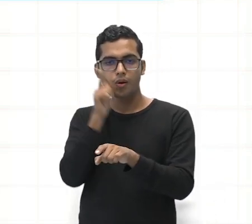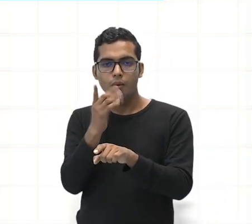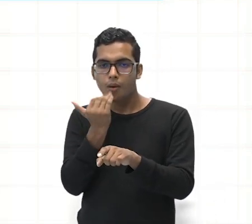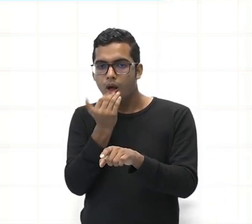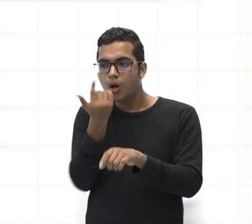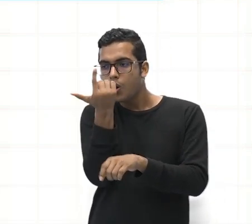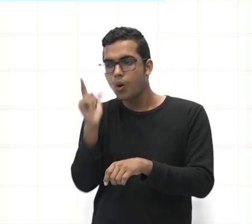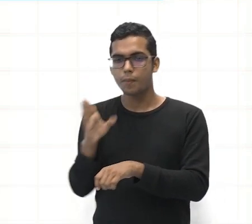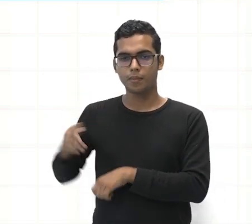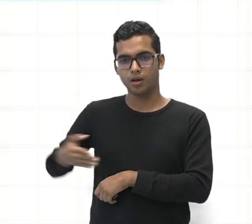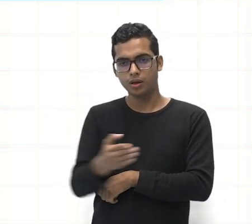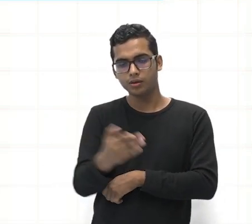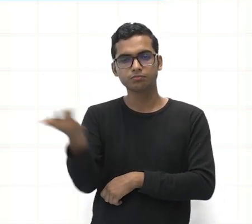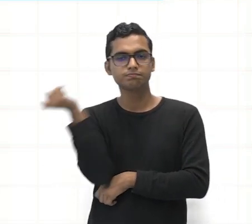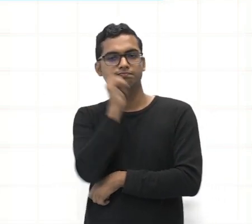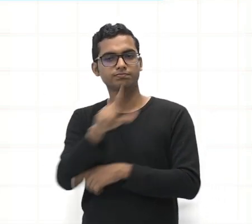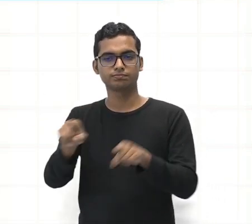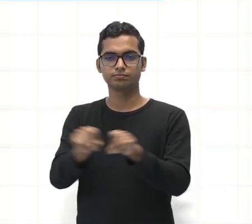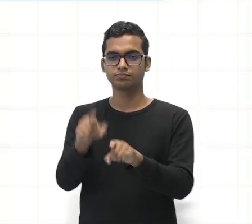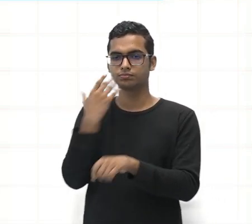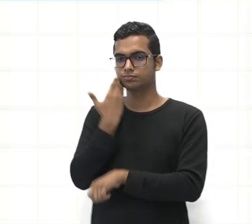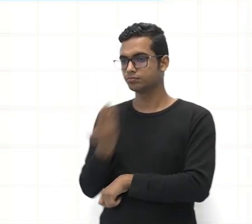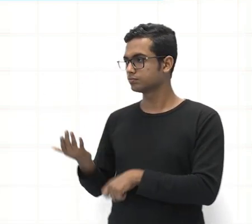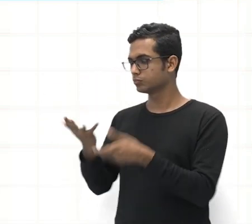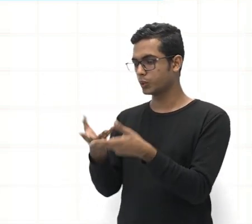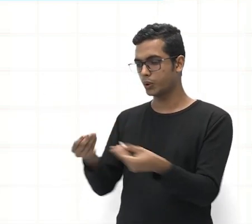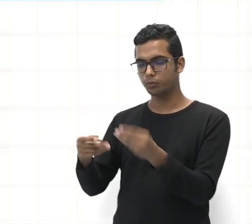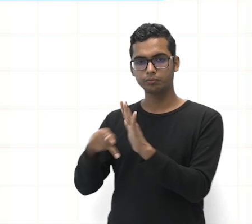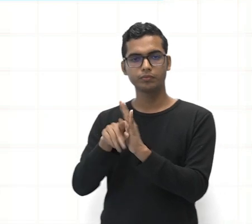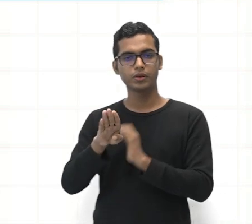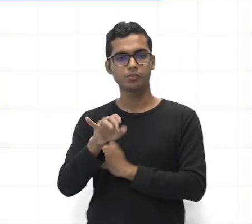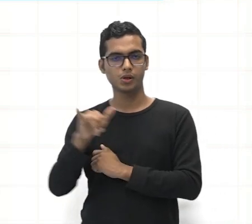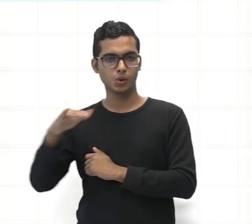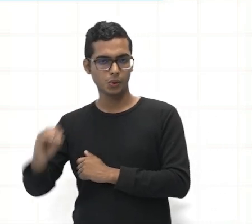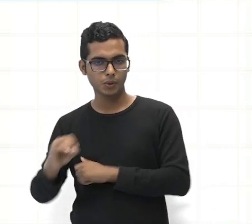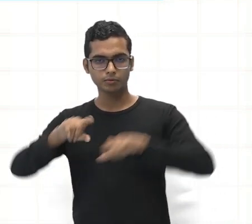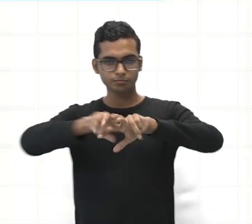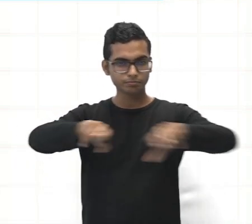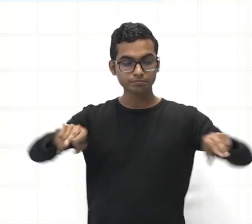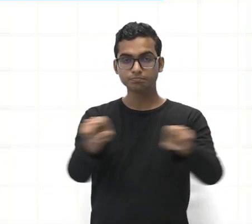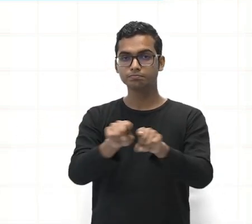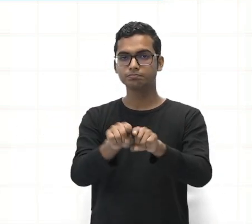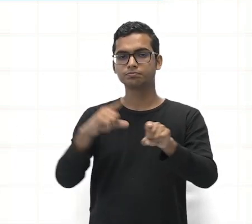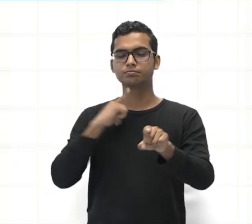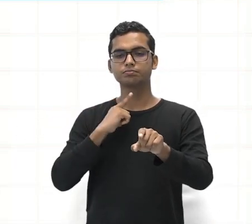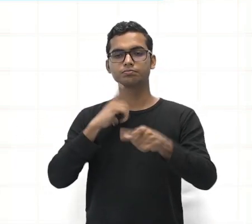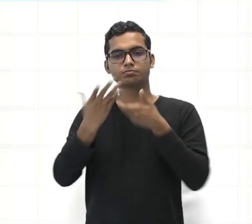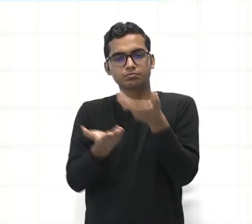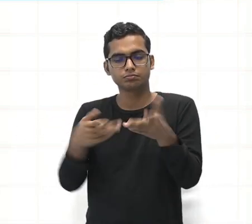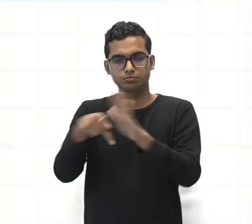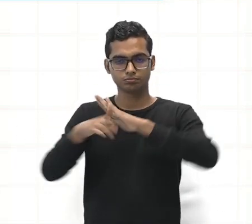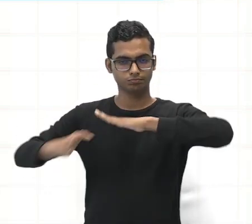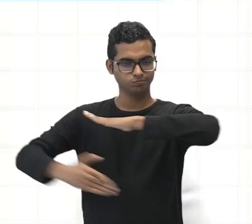peixes. Isso fez com que houvesse uma perda da biodiversidade e possivelmente de serviços